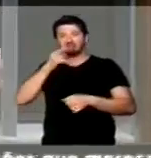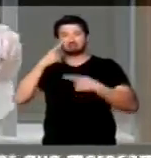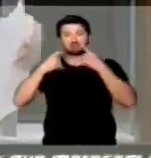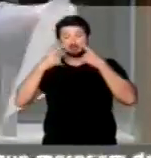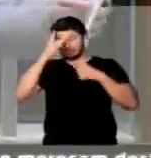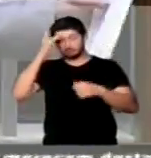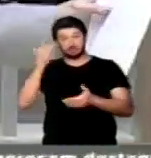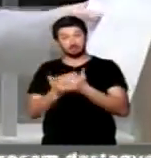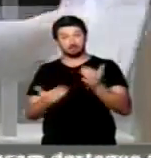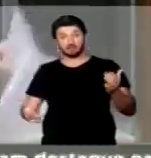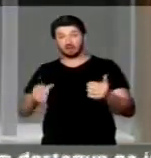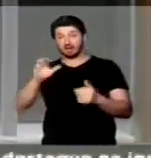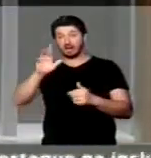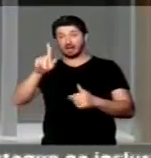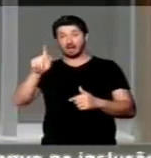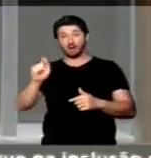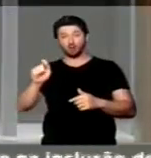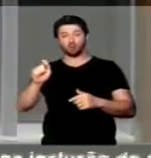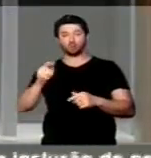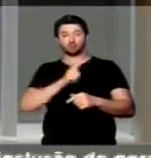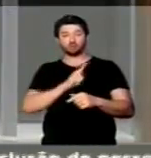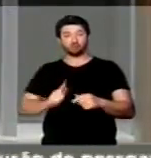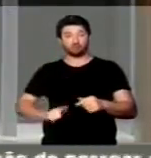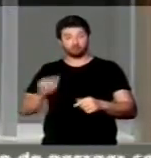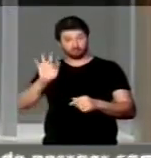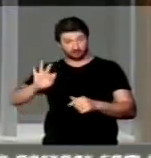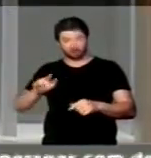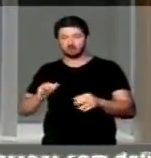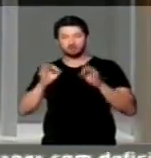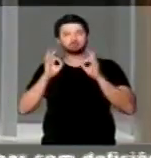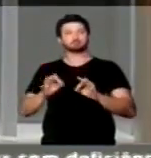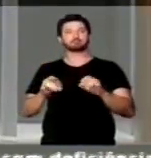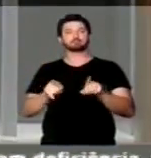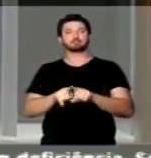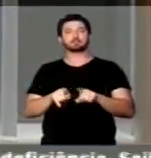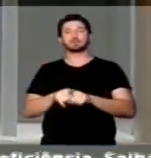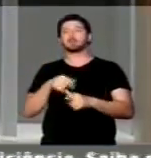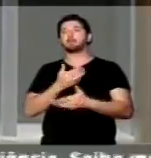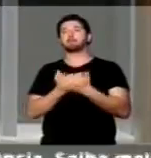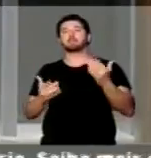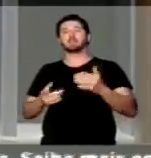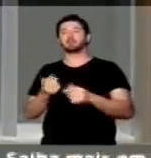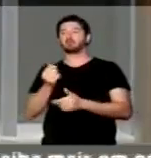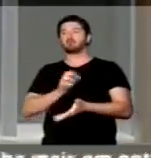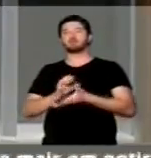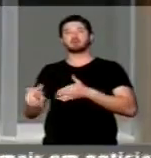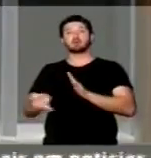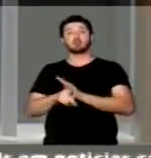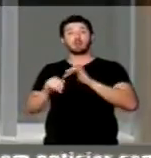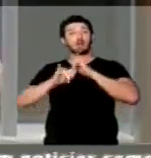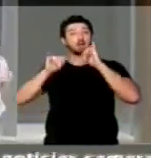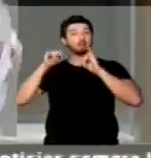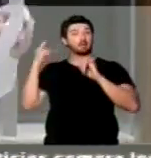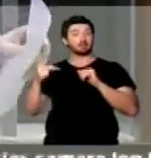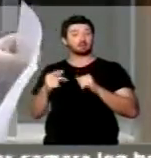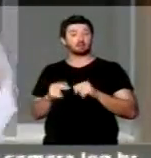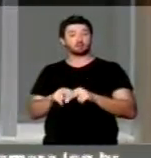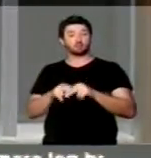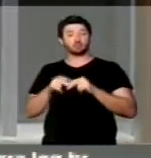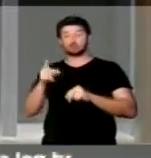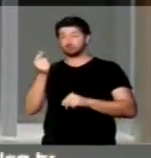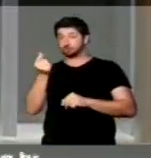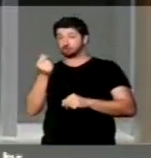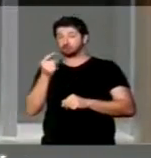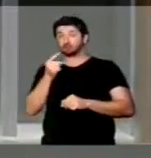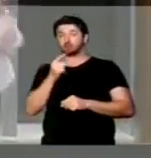perderam os cargos no governo federal e certamente perderam a fonte de financiamento das suas campanhas através dos recursos públicos